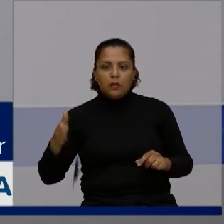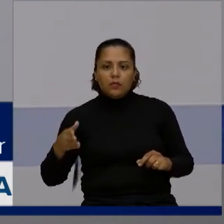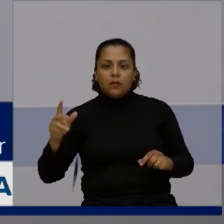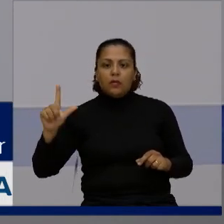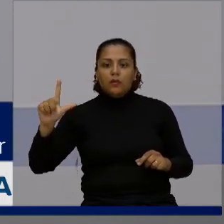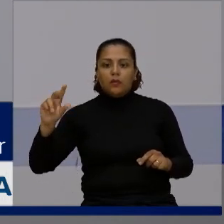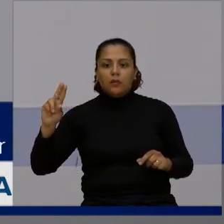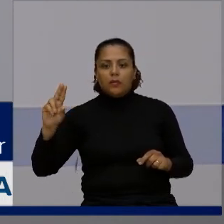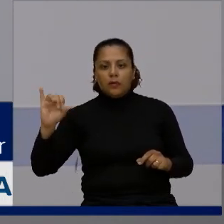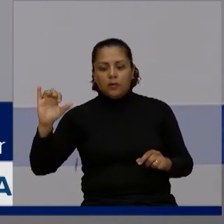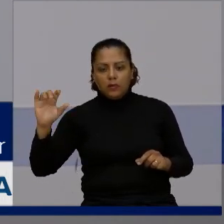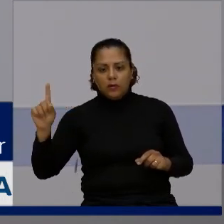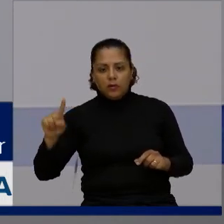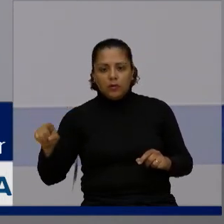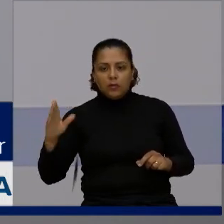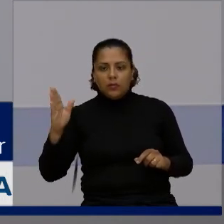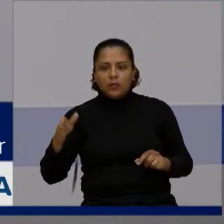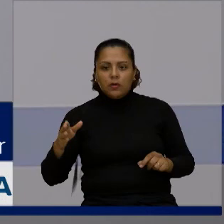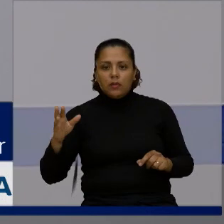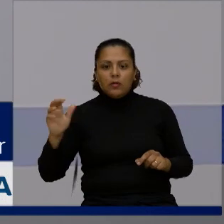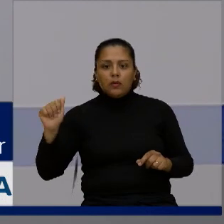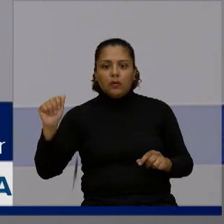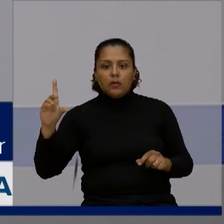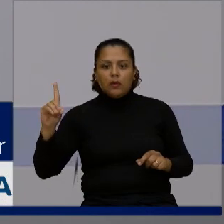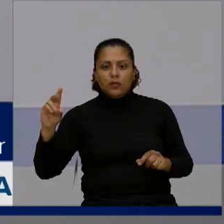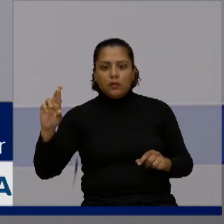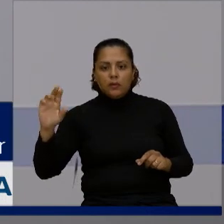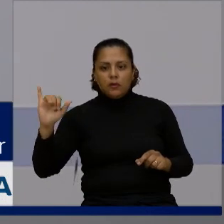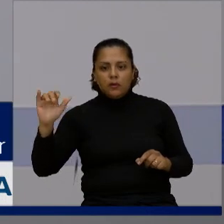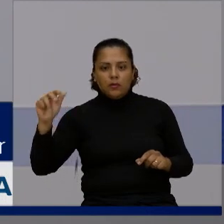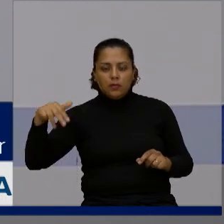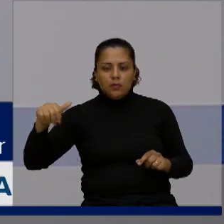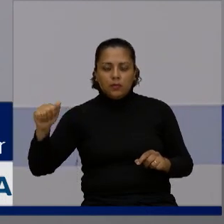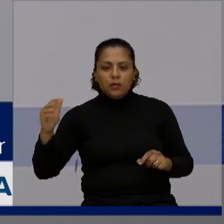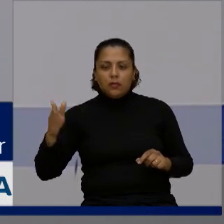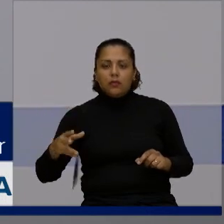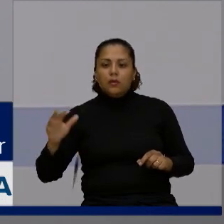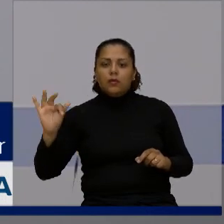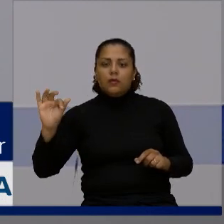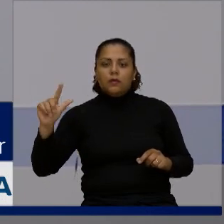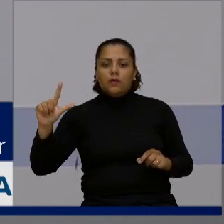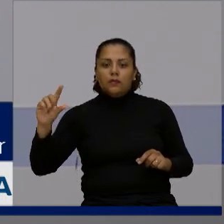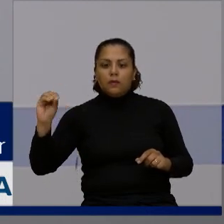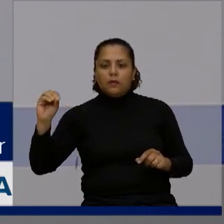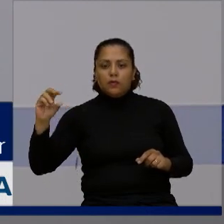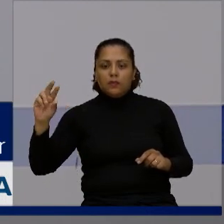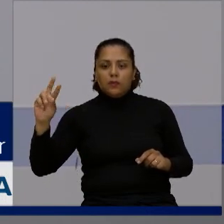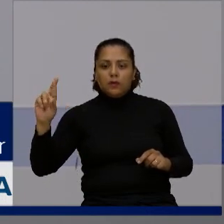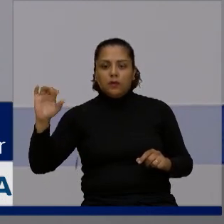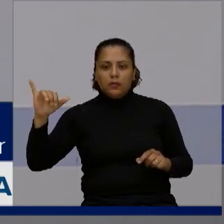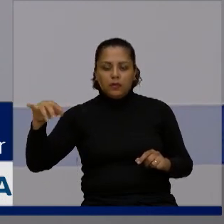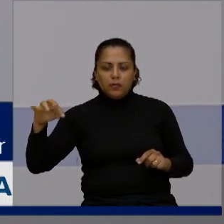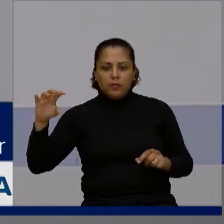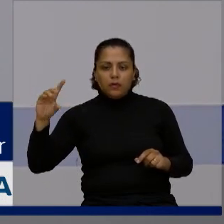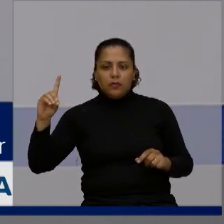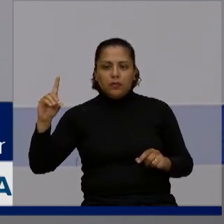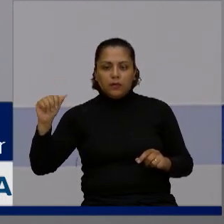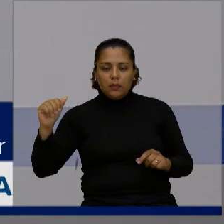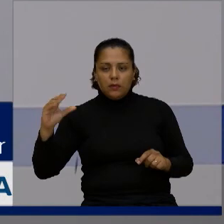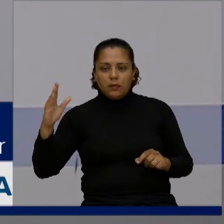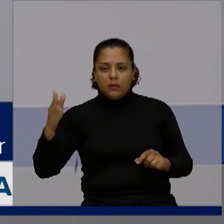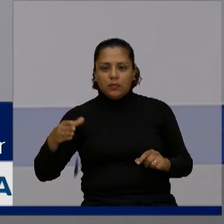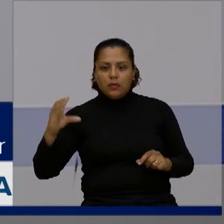Martins, Adriana Pires Riso, Florinda Divina Soares, Cíntia Fernanda